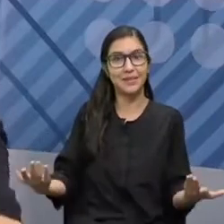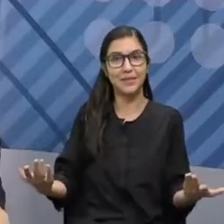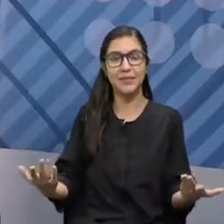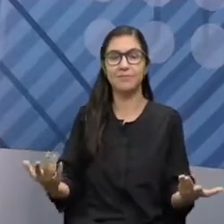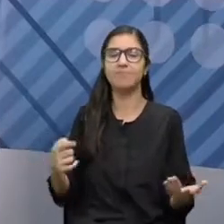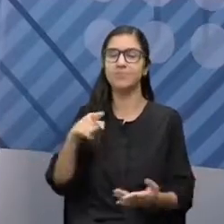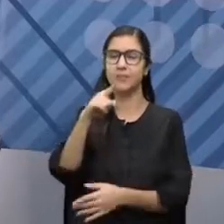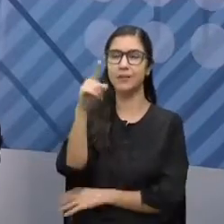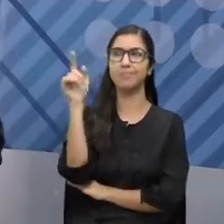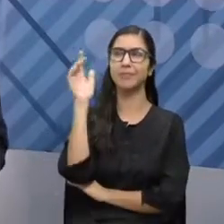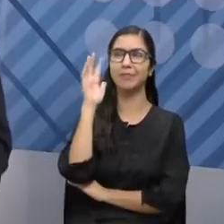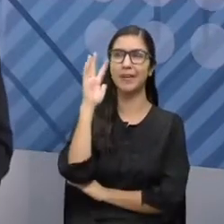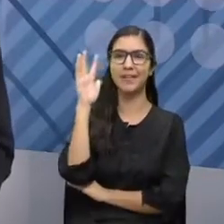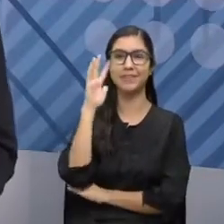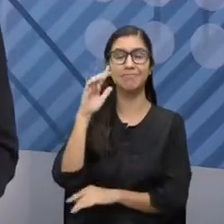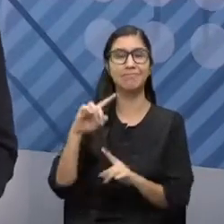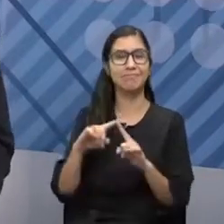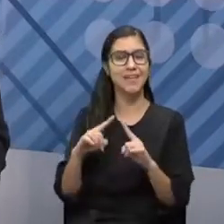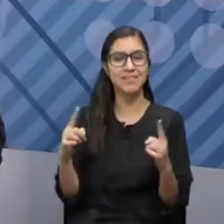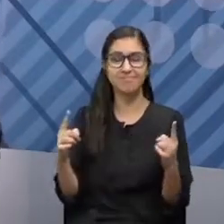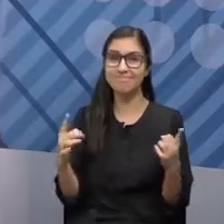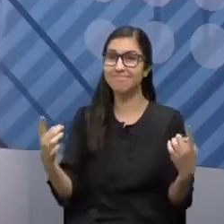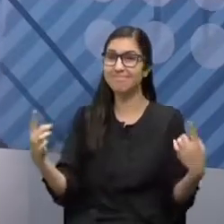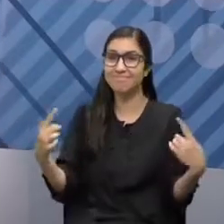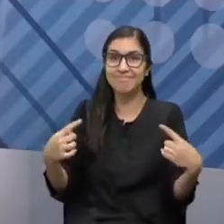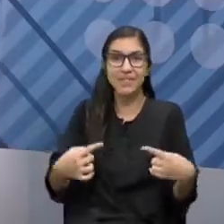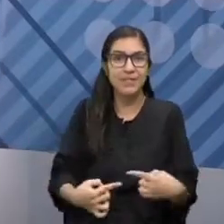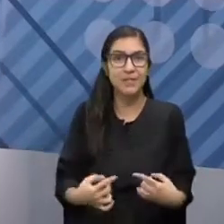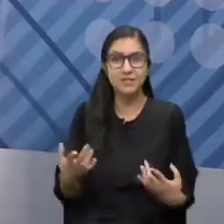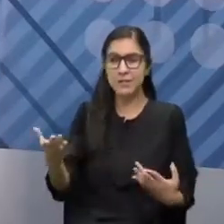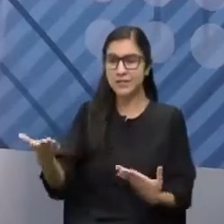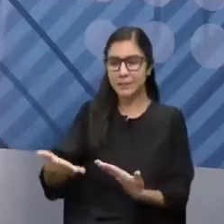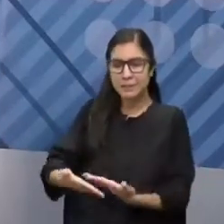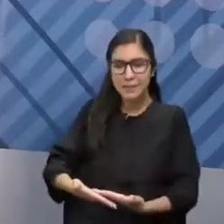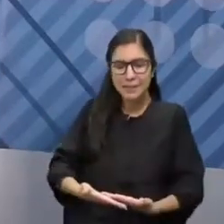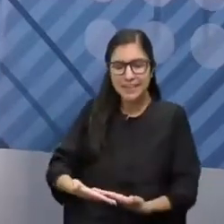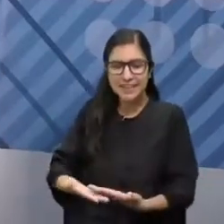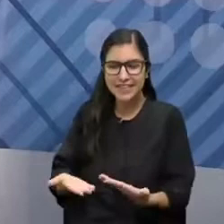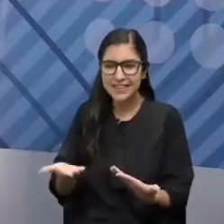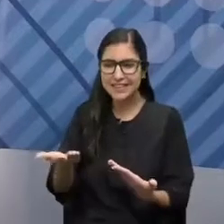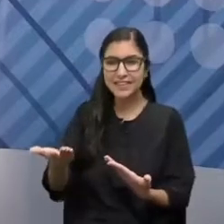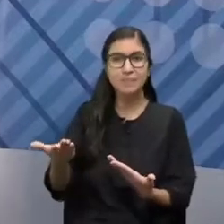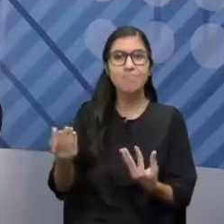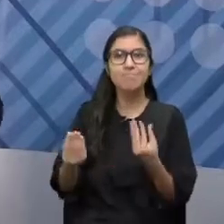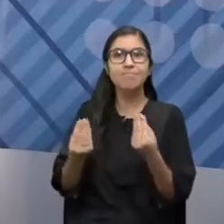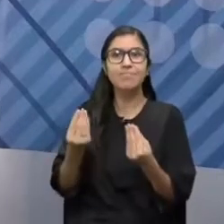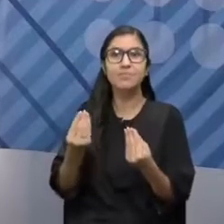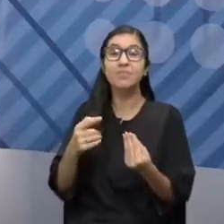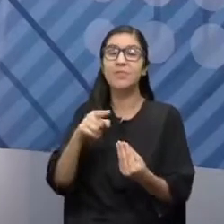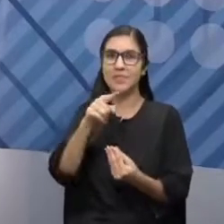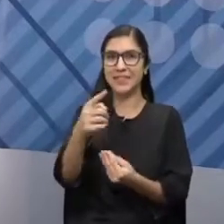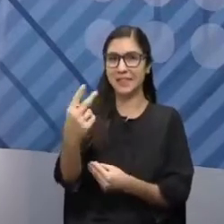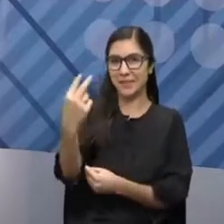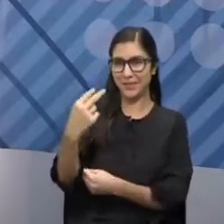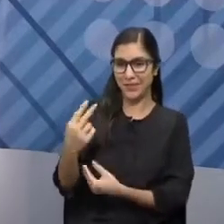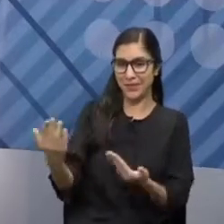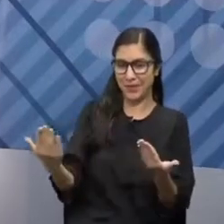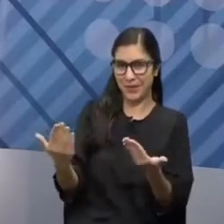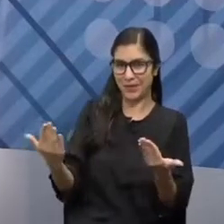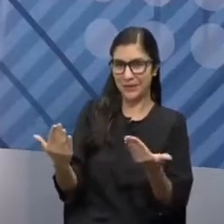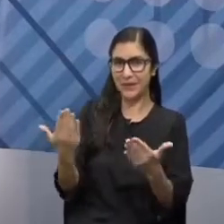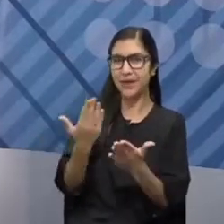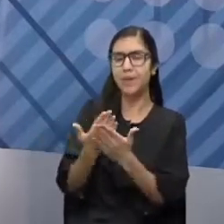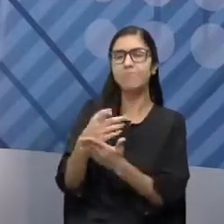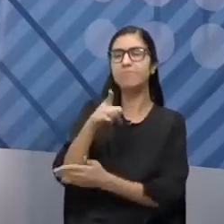uma reflexão, só que é um desafio pensar nesse bebê. Mas eu imagino que quem está assistindo a aula